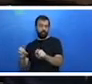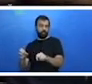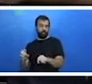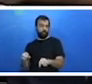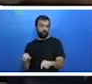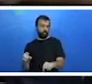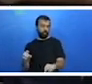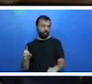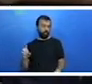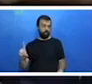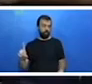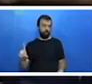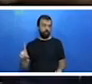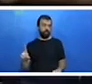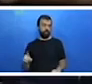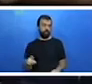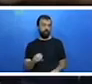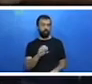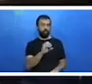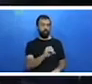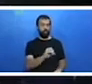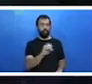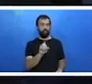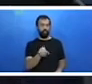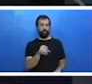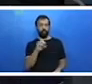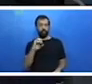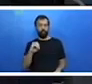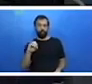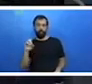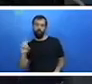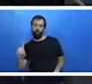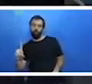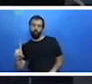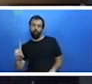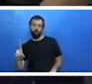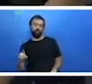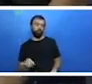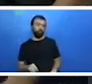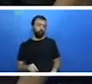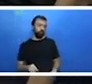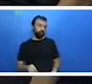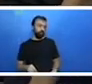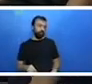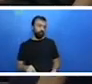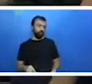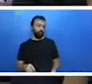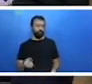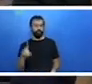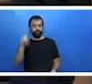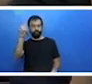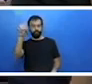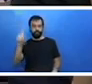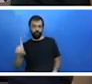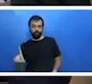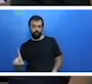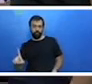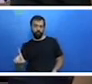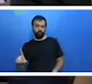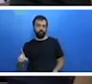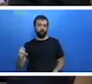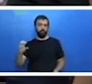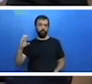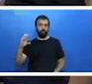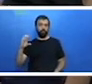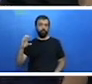0,01. Esse 1 que estava no décimo, porque eu tinha dividido por 10, ele foi parar lá no